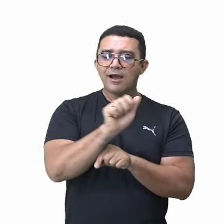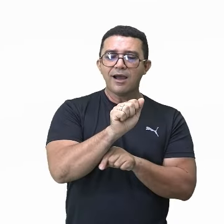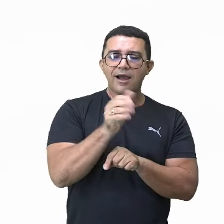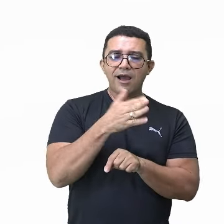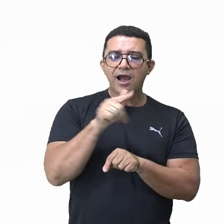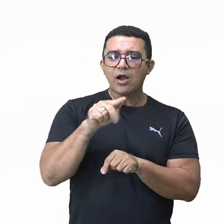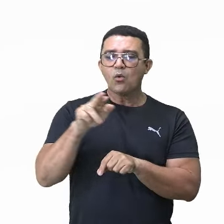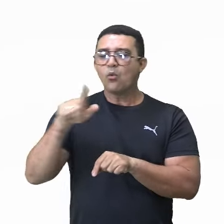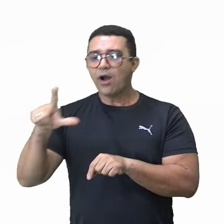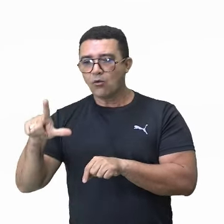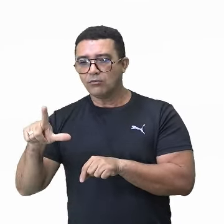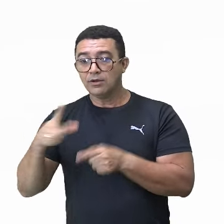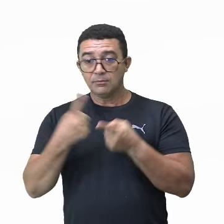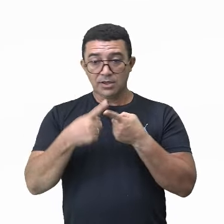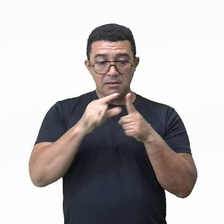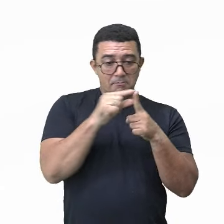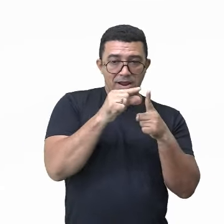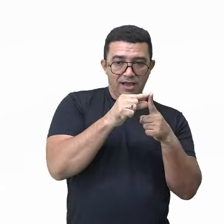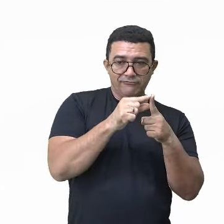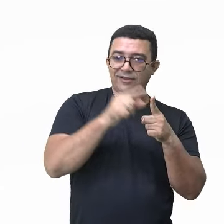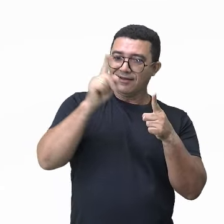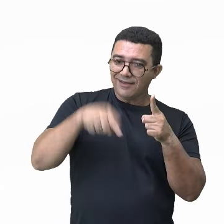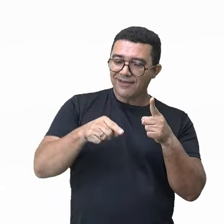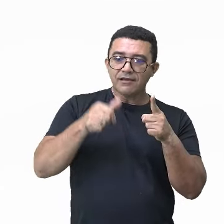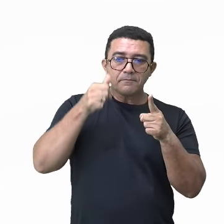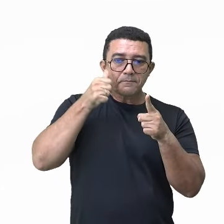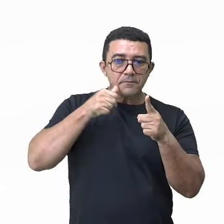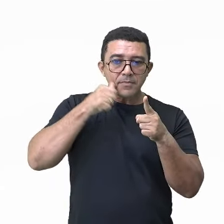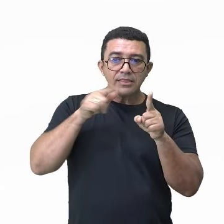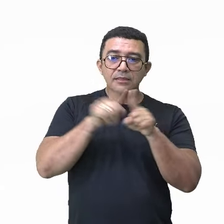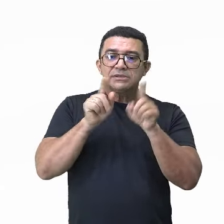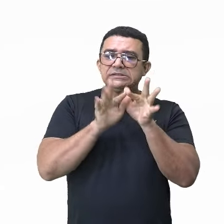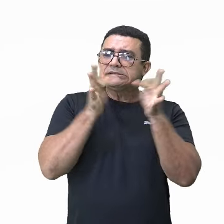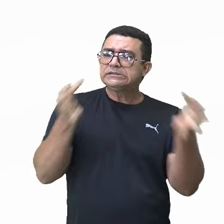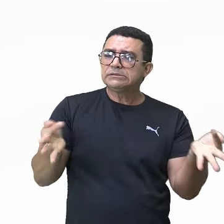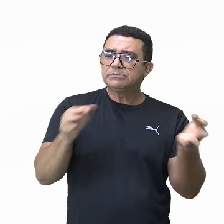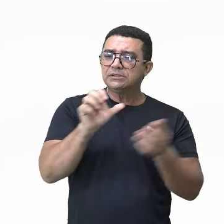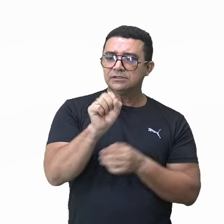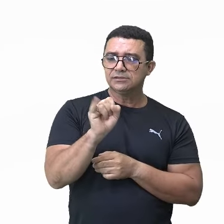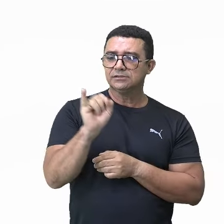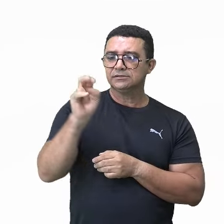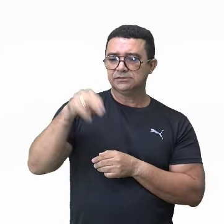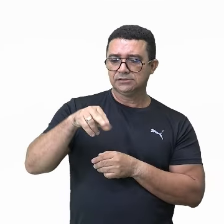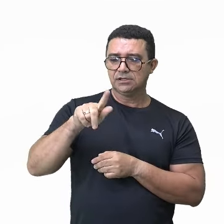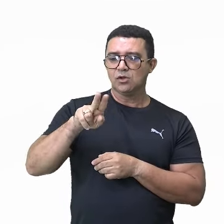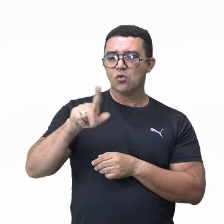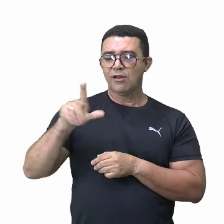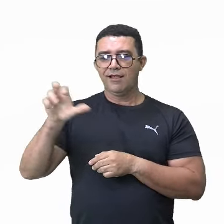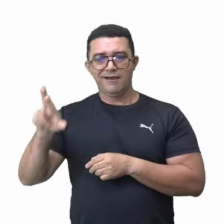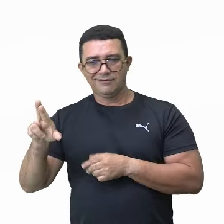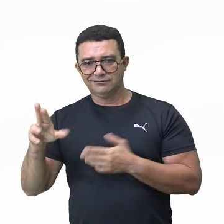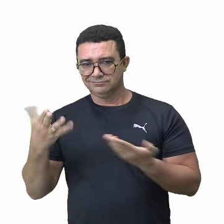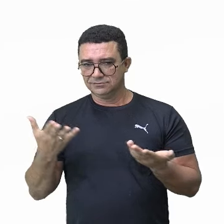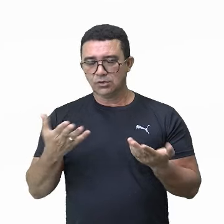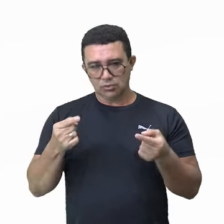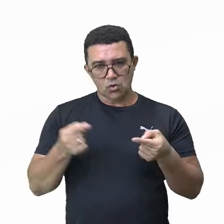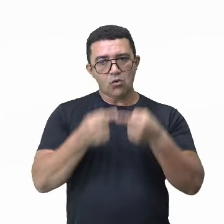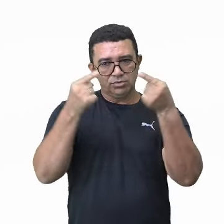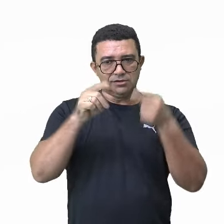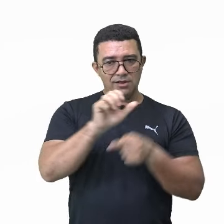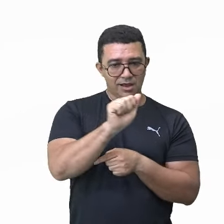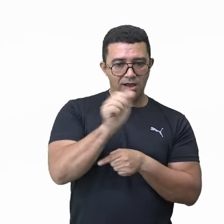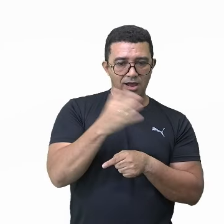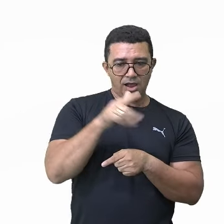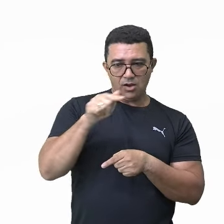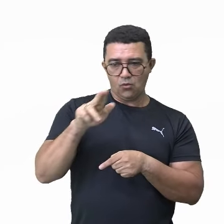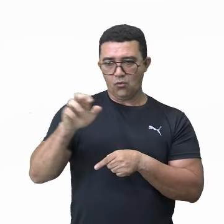Porque bolsa gente é feminino e é singular Então não vai ficar por exemplo qual ou os quais